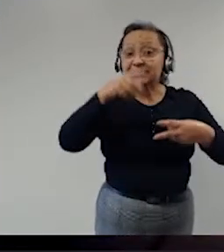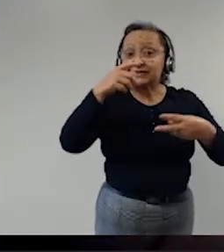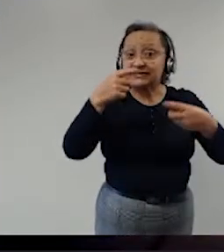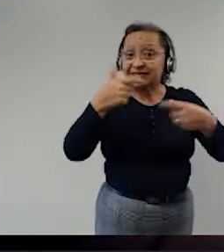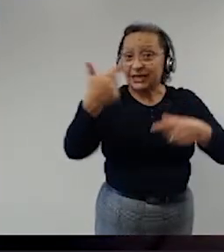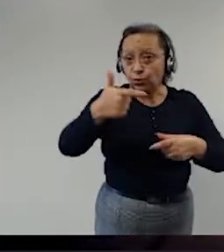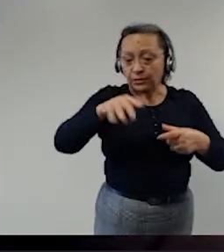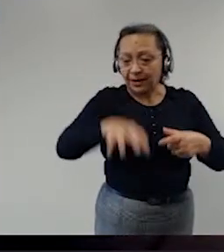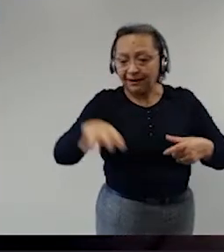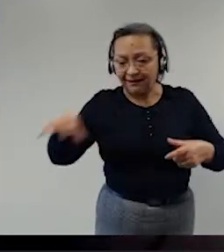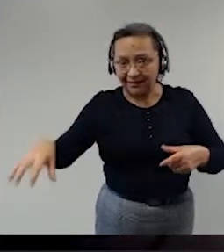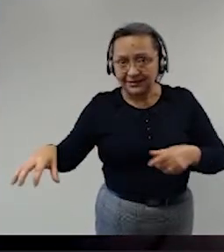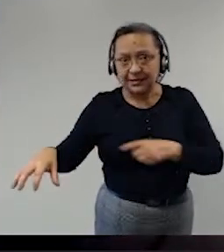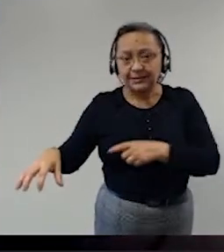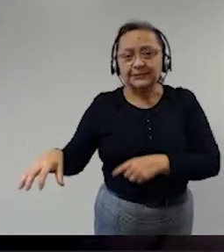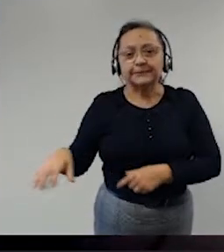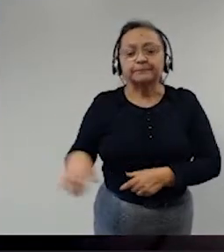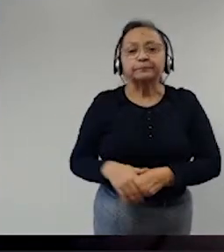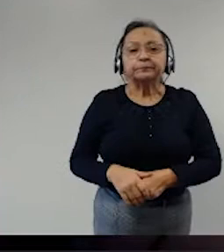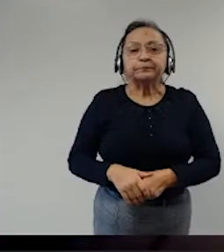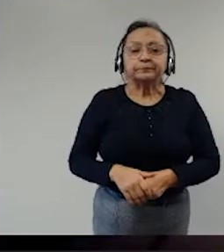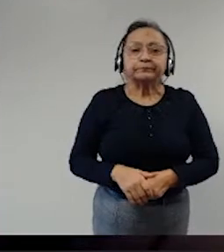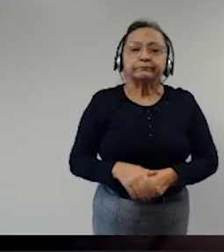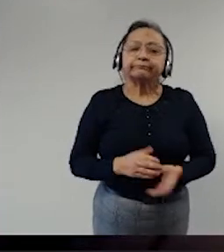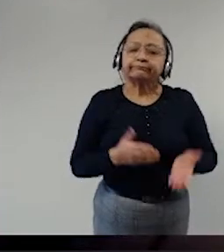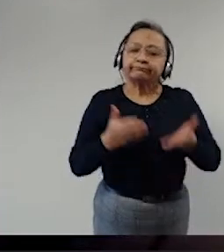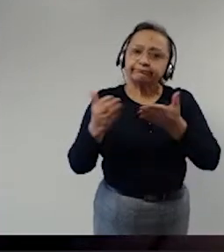Doutor Cacai, tens a palavra.